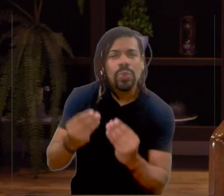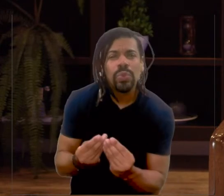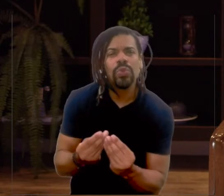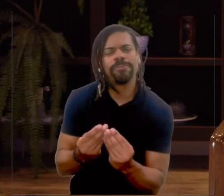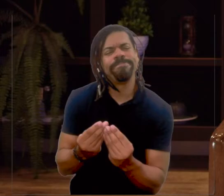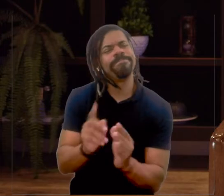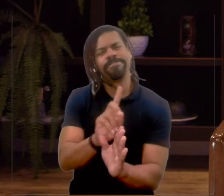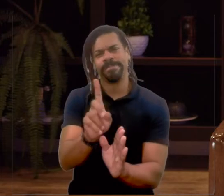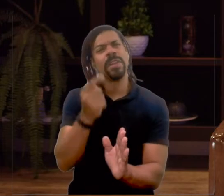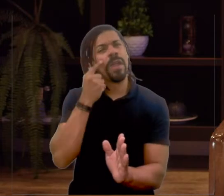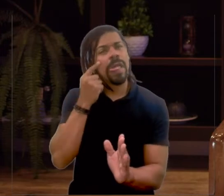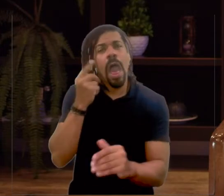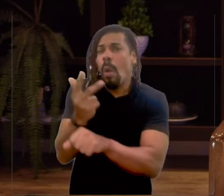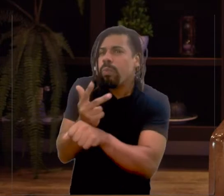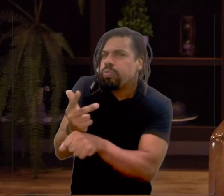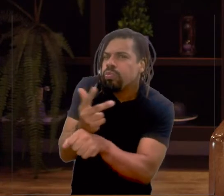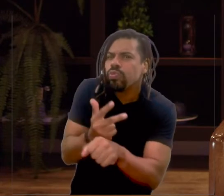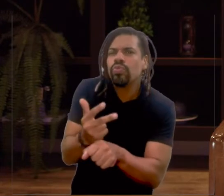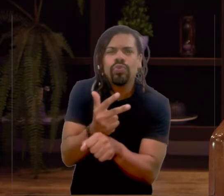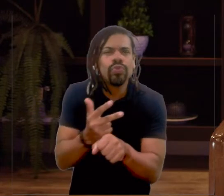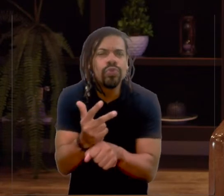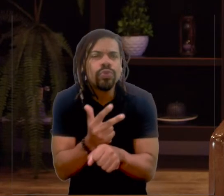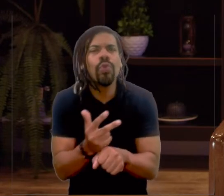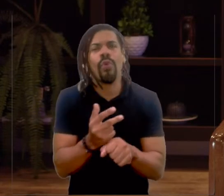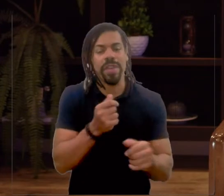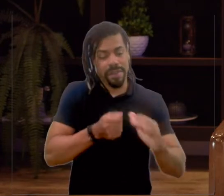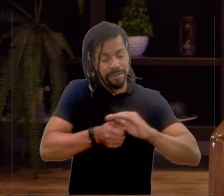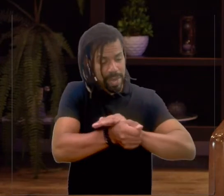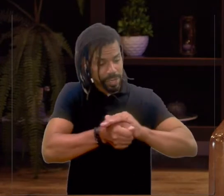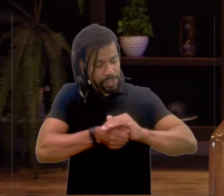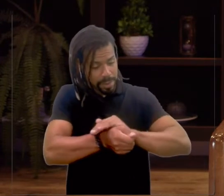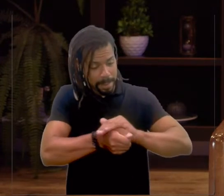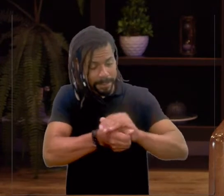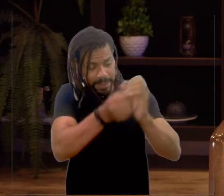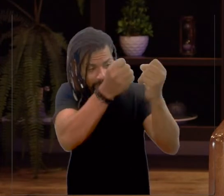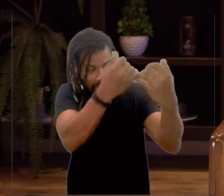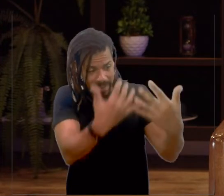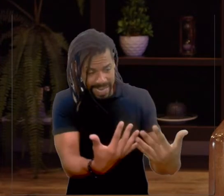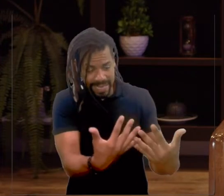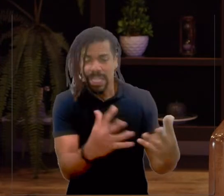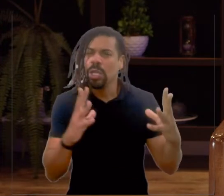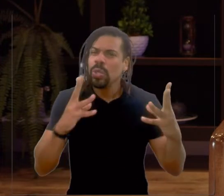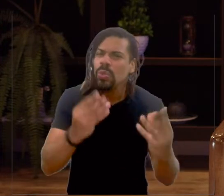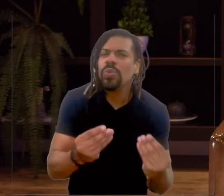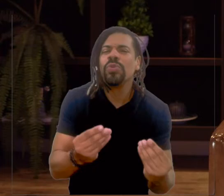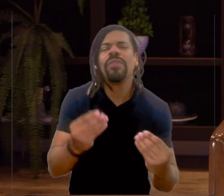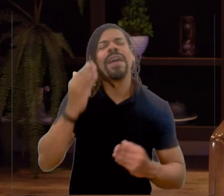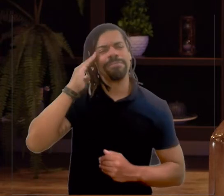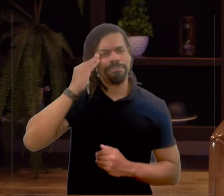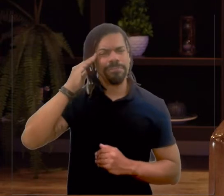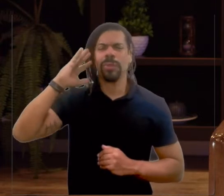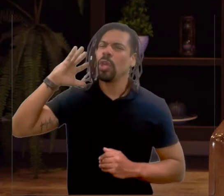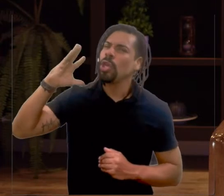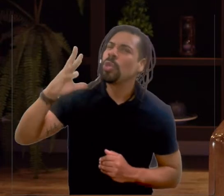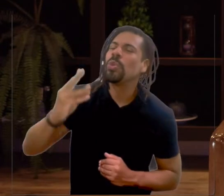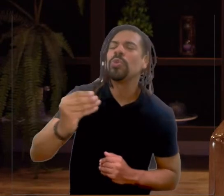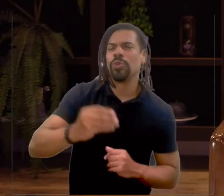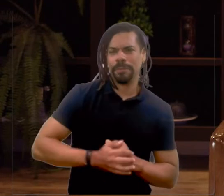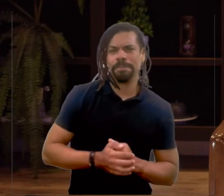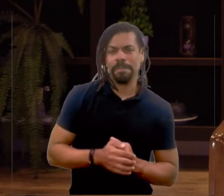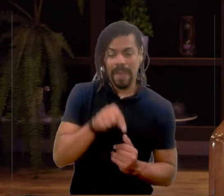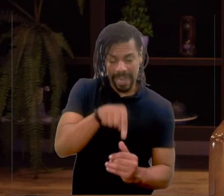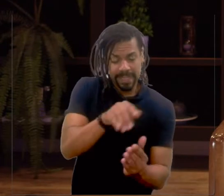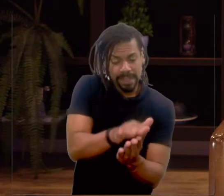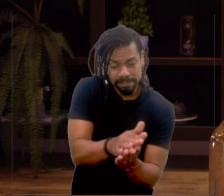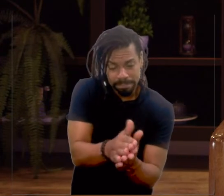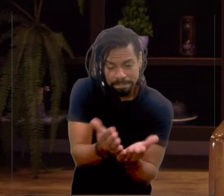dos conteúdos dessa maneira então você procura em cada um dos investimentos que a gente fez no canal na explicação que vai estar tudo lá e você vai compreender como é